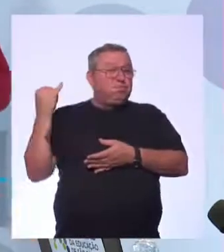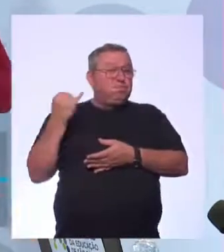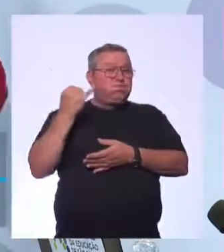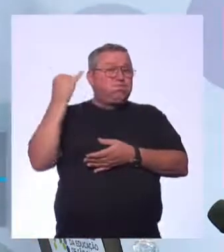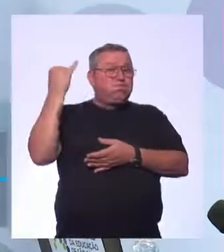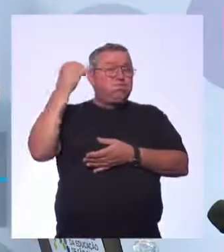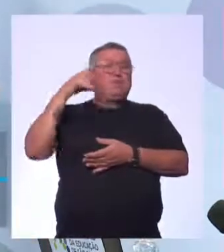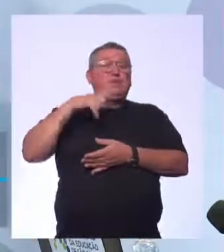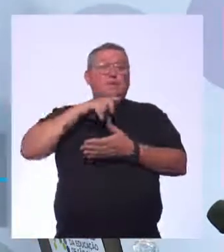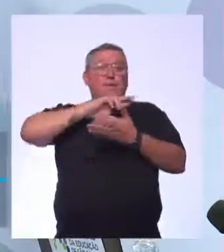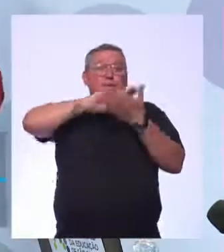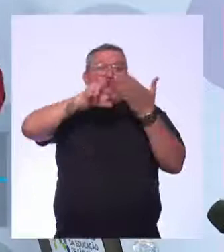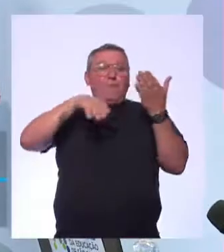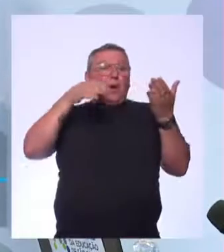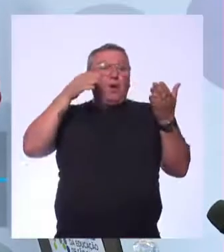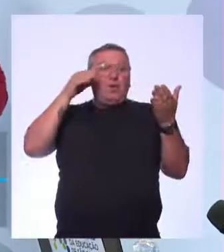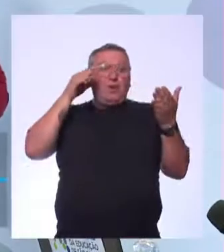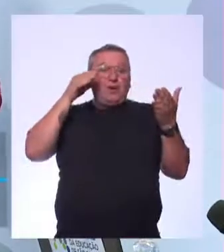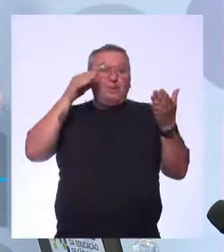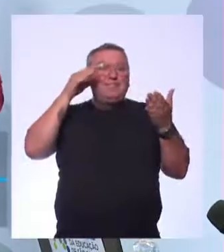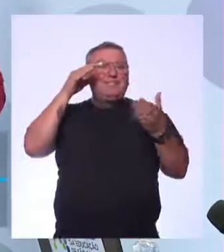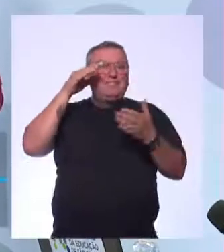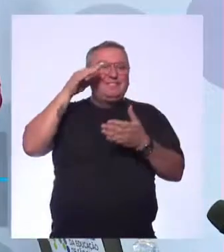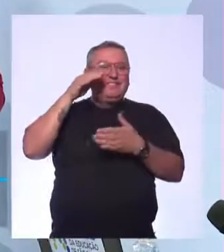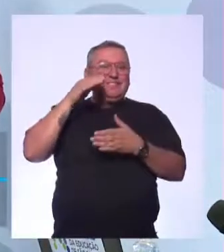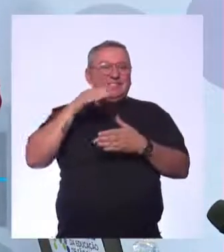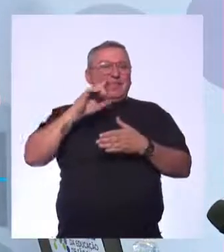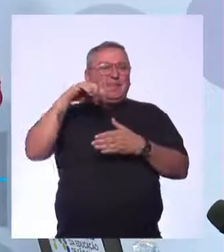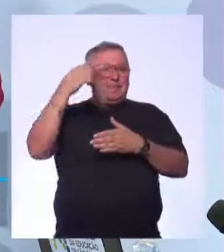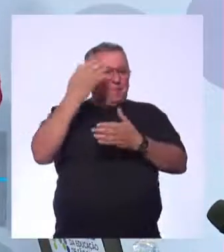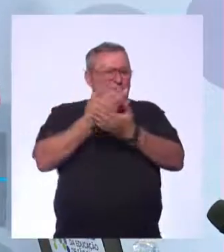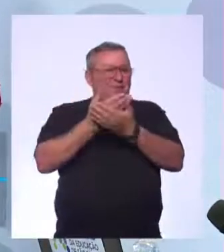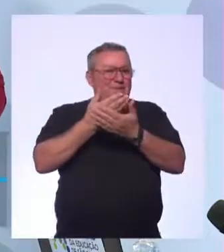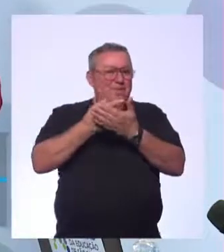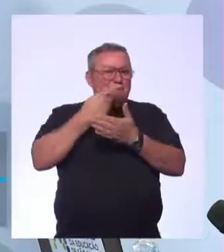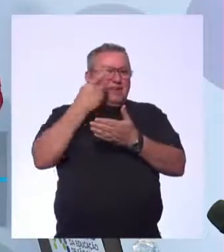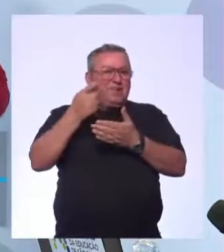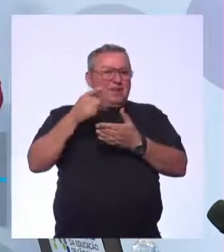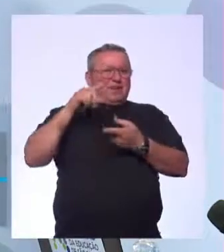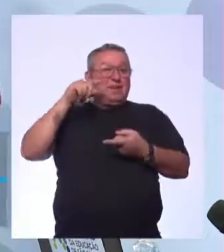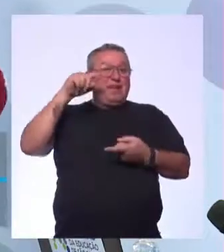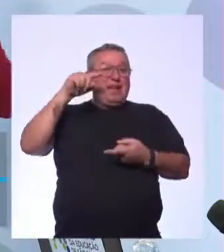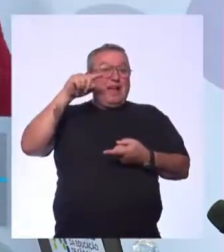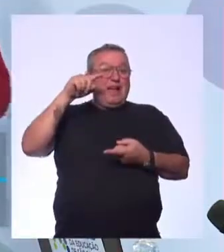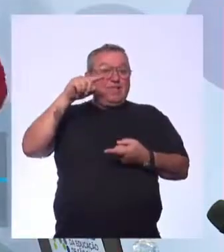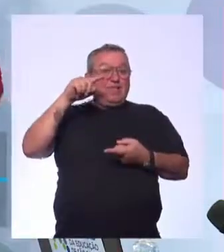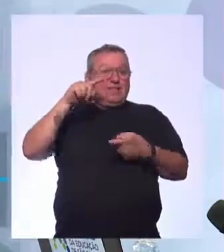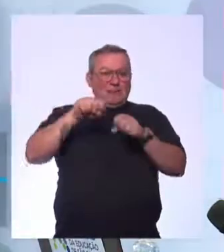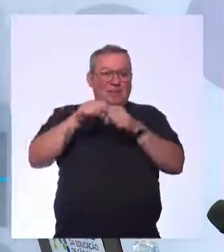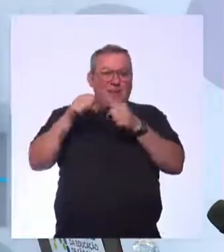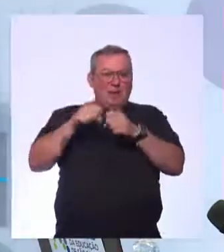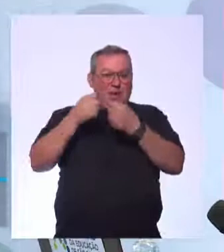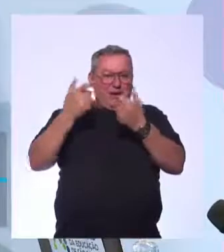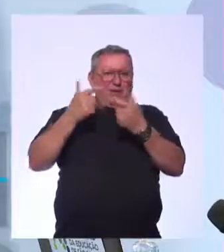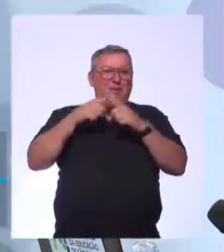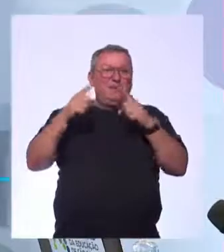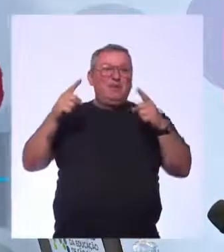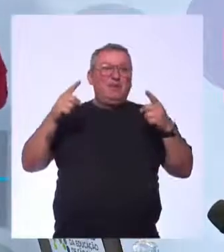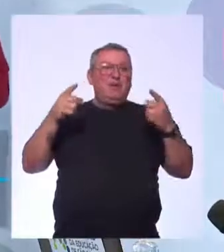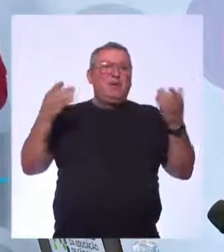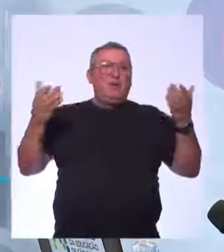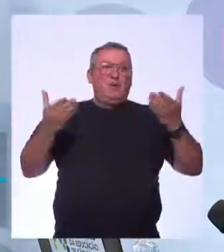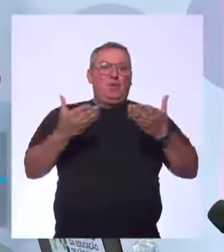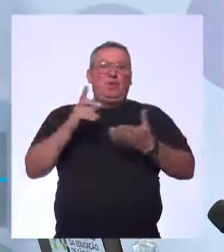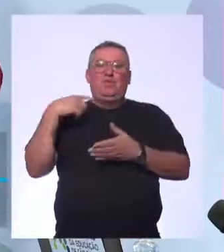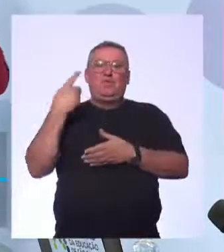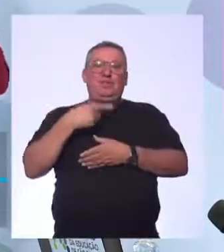tantas curiosidades que, olha, assim, numa próxima aula eu vou falar de umas garrafas que quebraram, mas isso é um outro assunto. Para hoje,